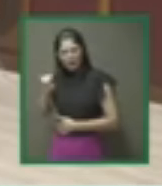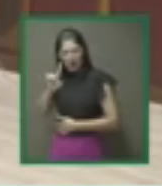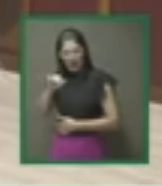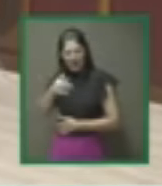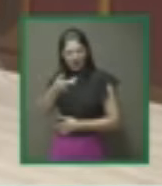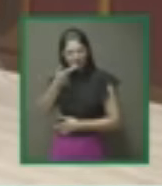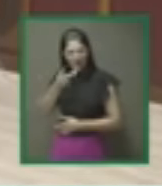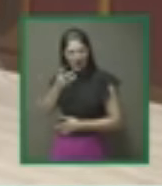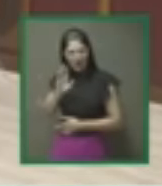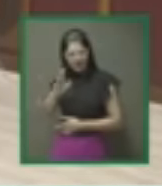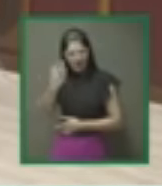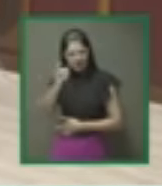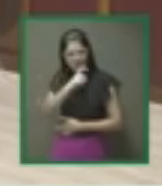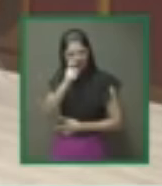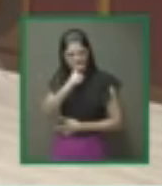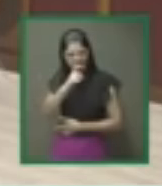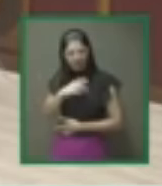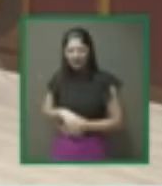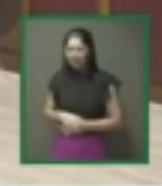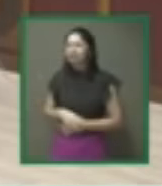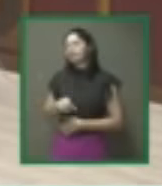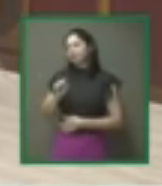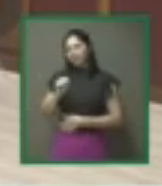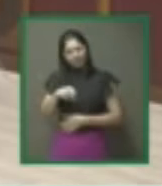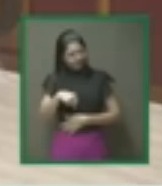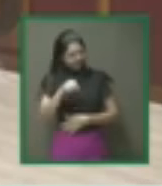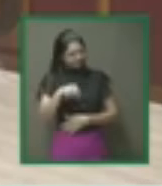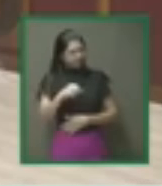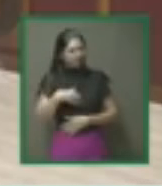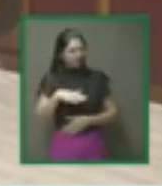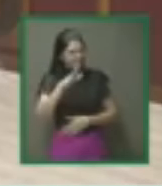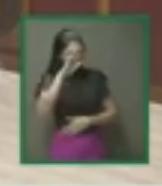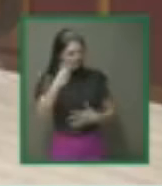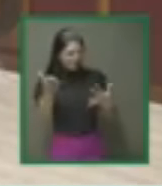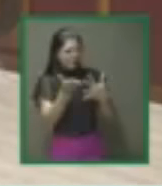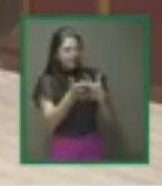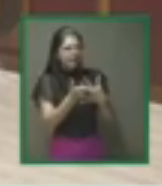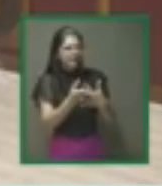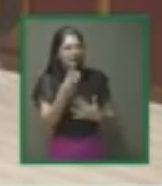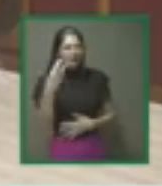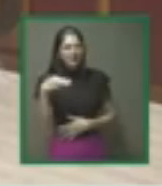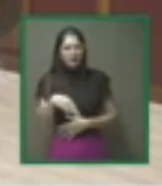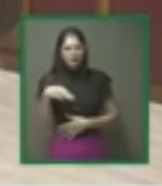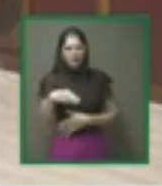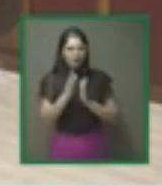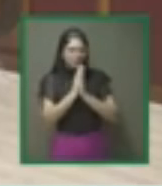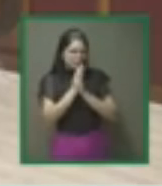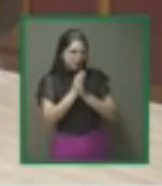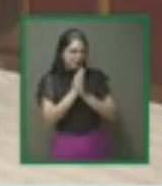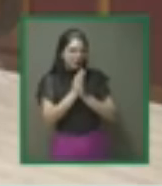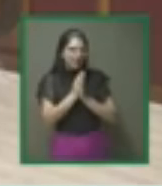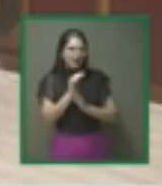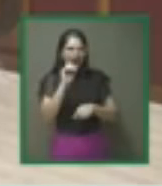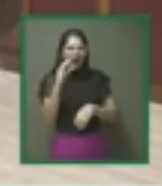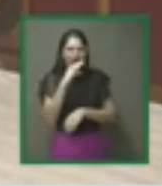É totalmente leviana. Eu posso... Eu preciso fazer um intervalo rápido de 3 minutos. Dá uma pausa. A